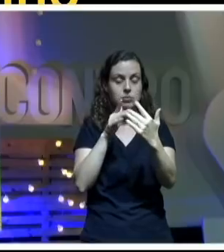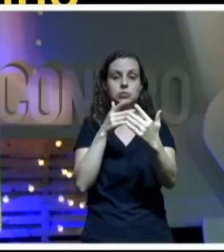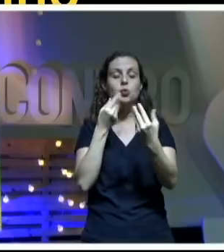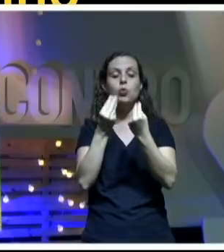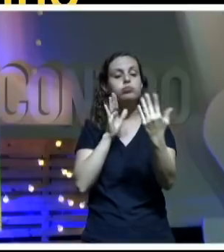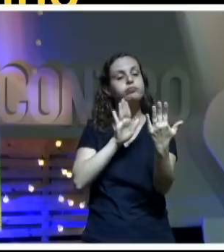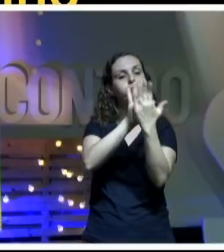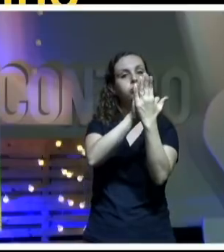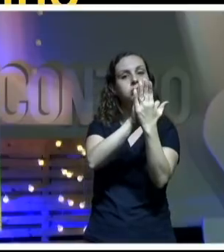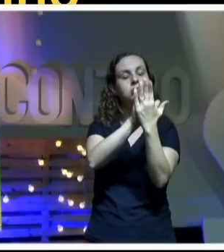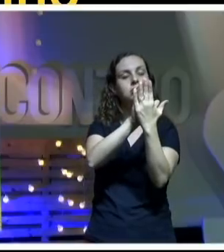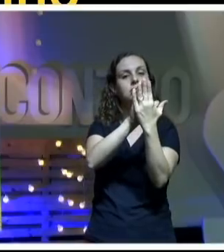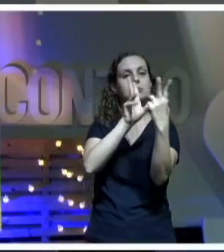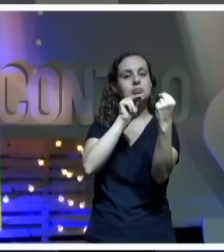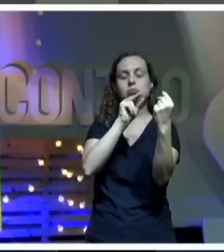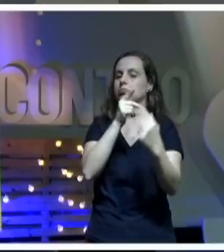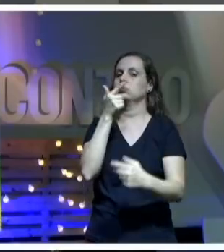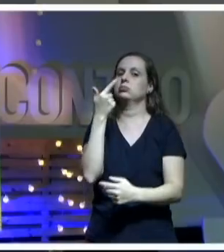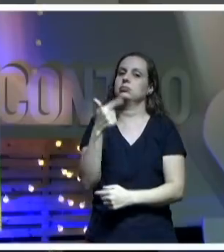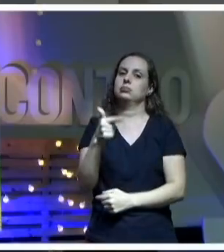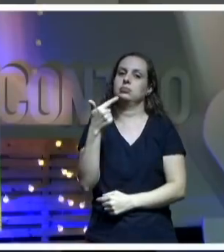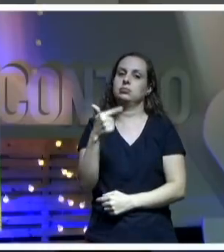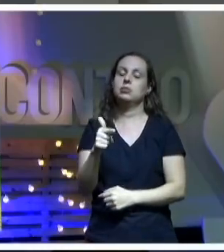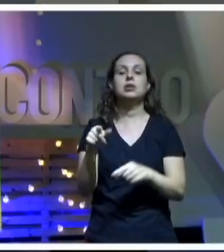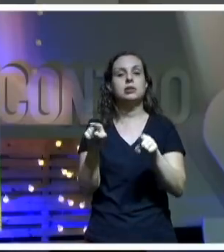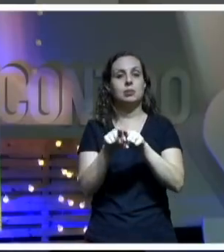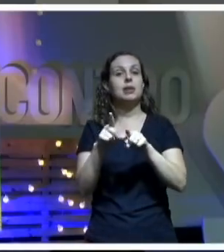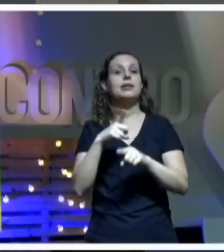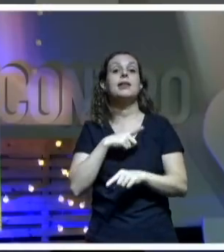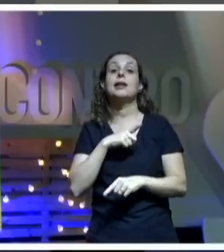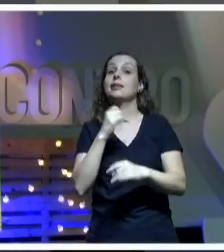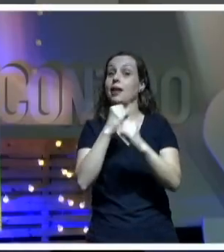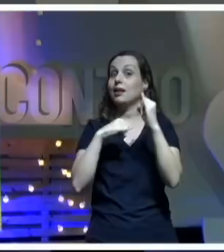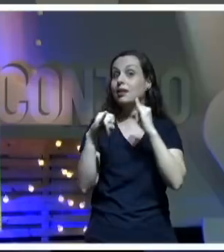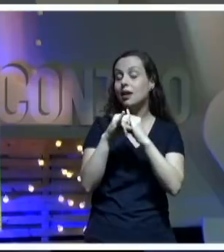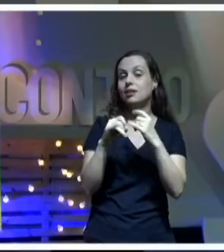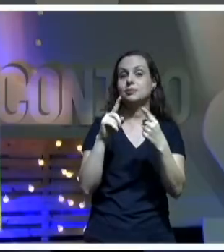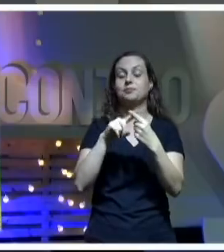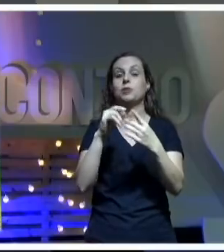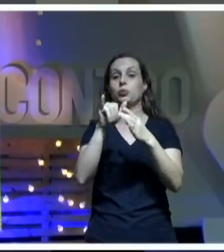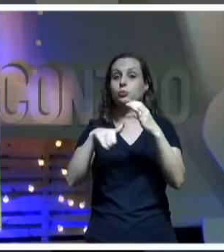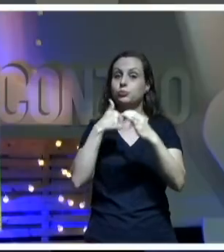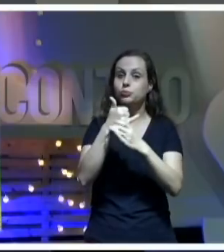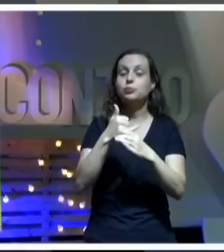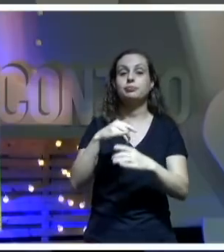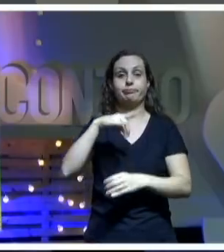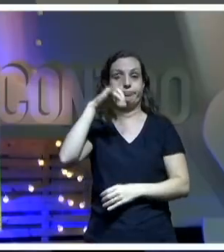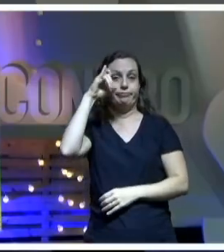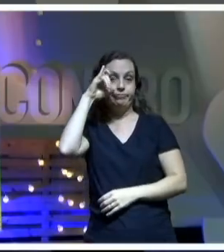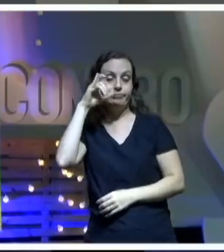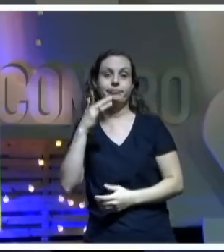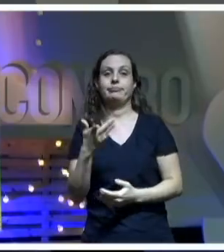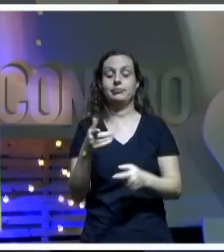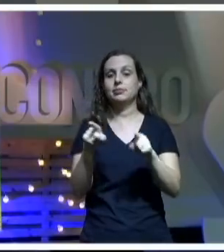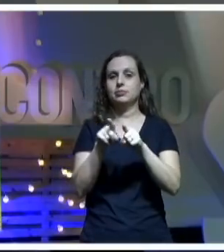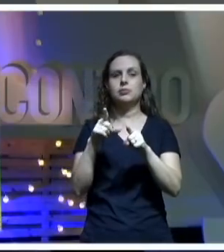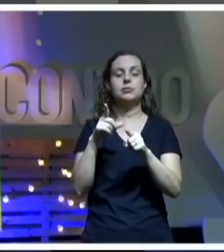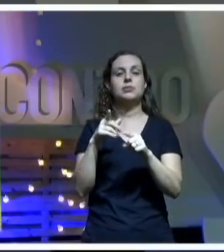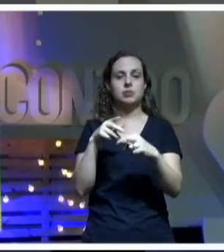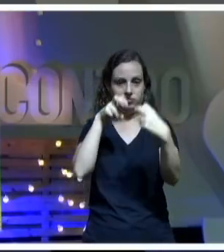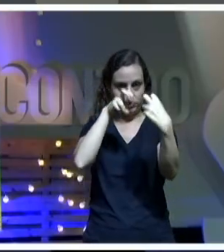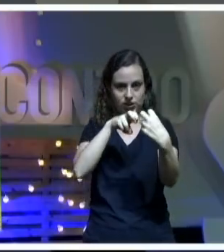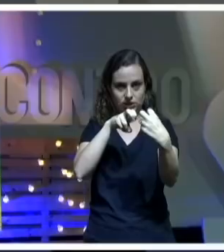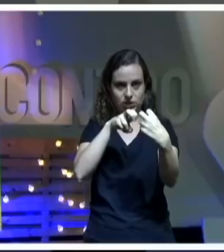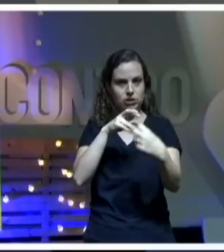desligado seu rebanho a gente tem outro tipo é que um pastor na internet no youtube no instagram e conheci visitar mesmo tomar café e